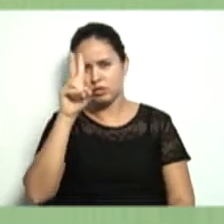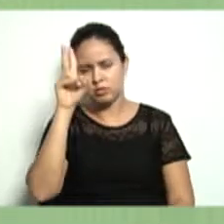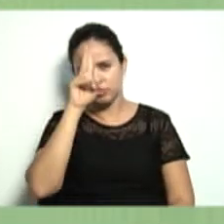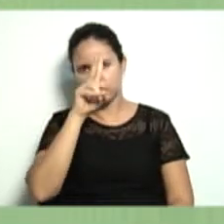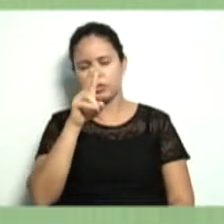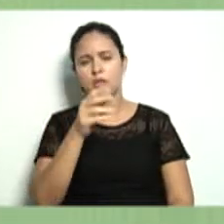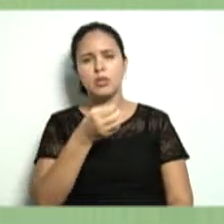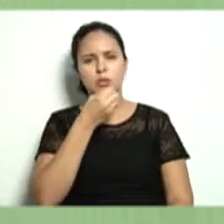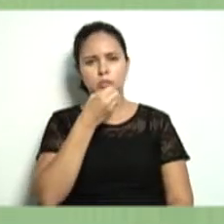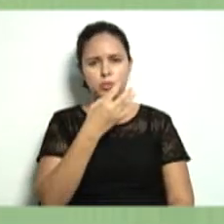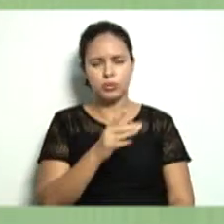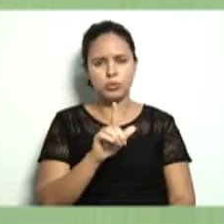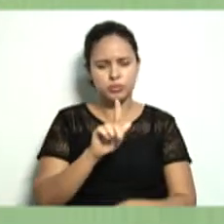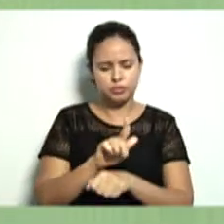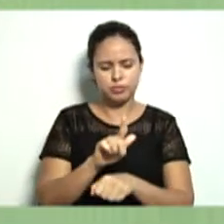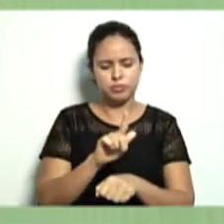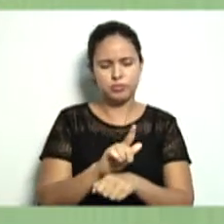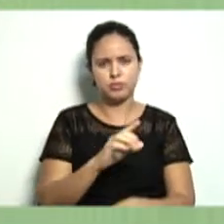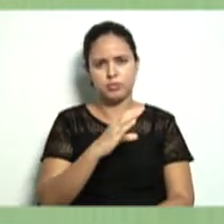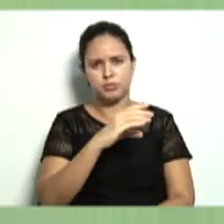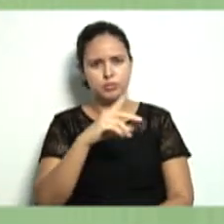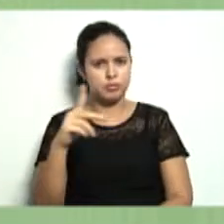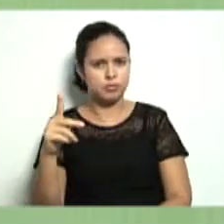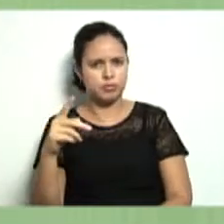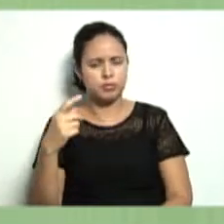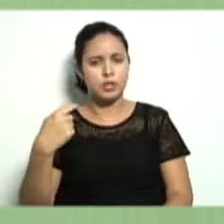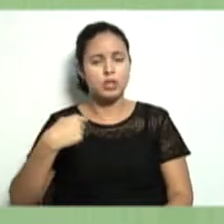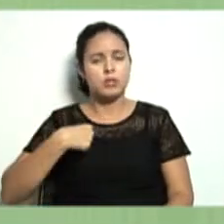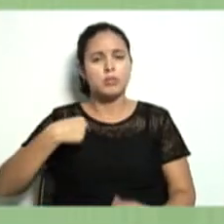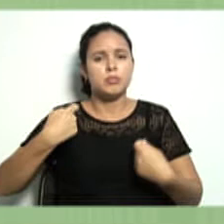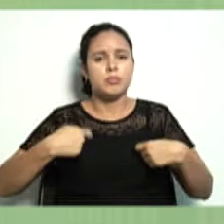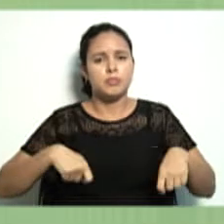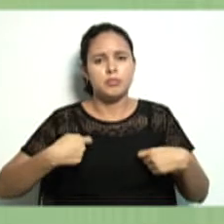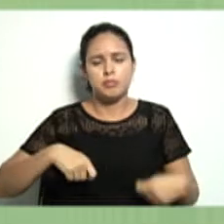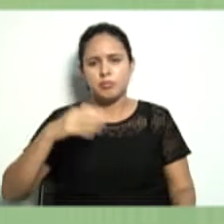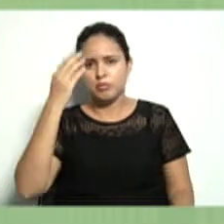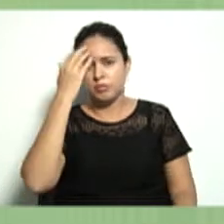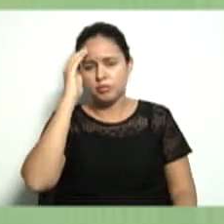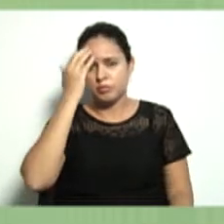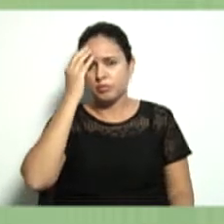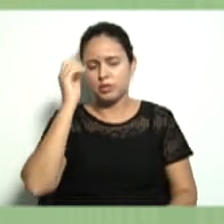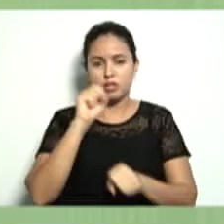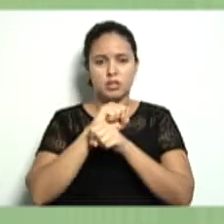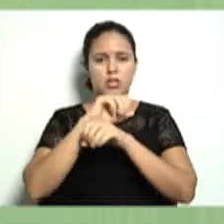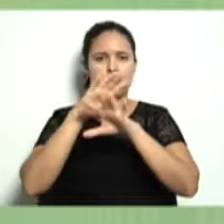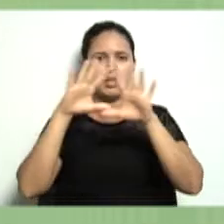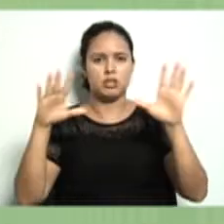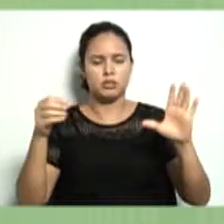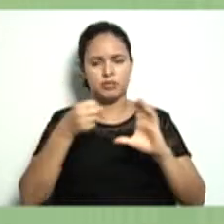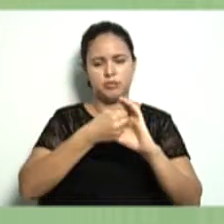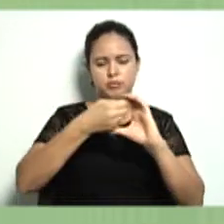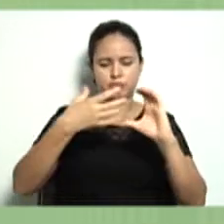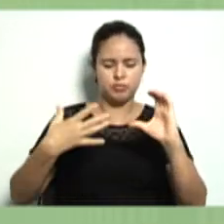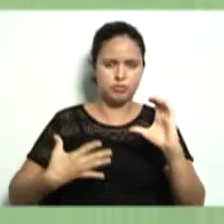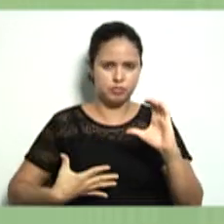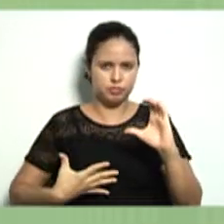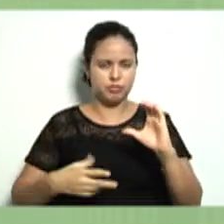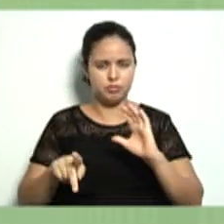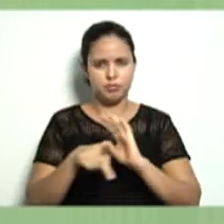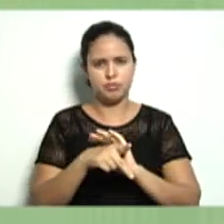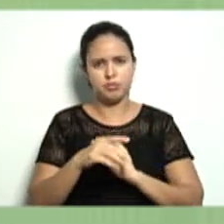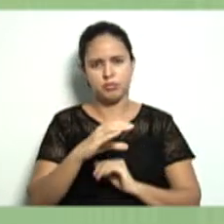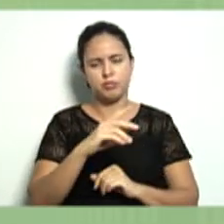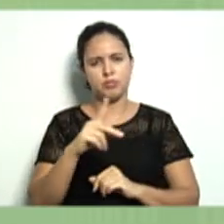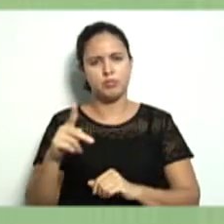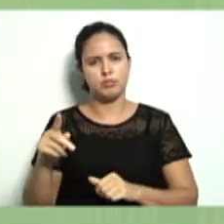boa gestão da cooperativa, eu preciso entender e ter claro aí as características das cooperativas.